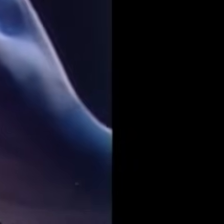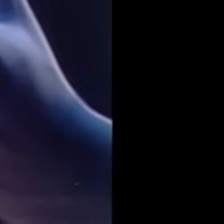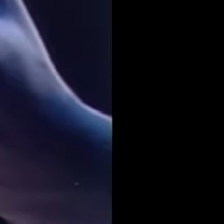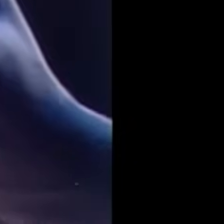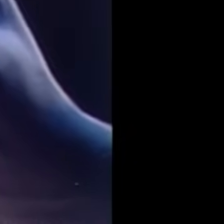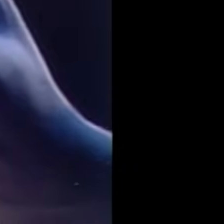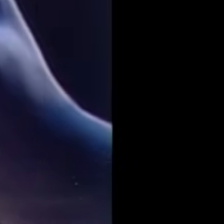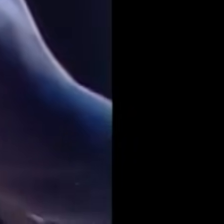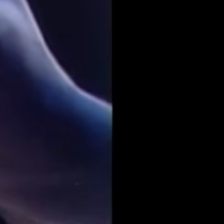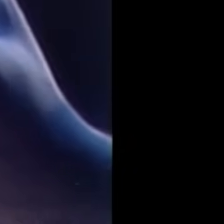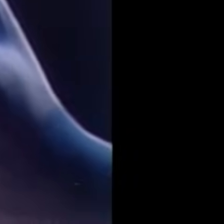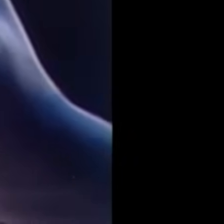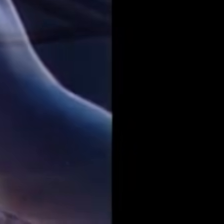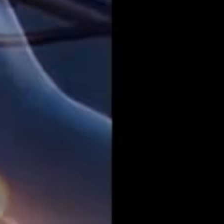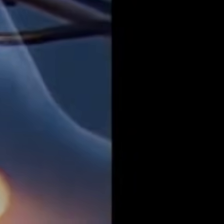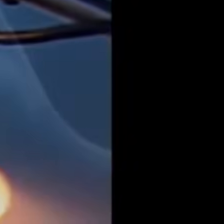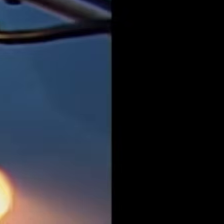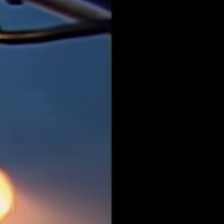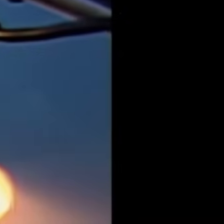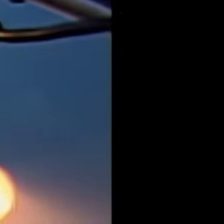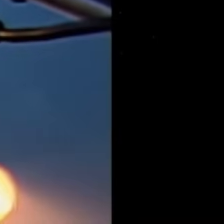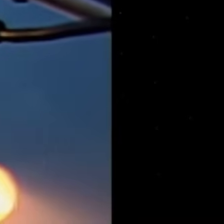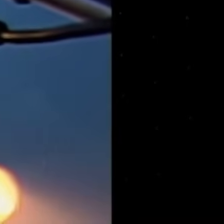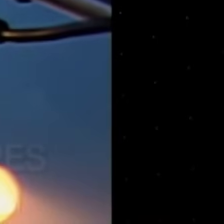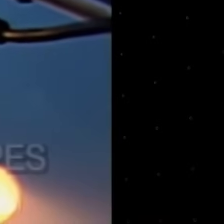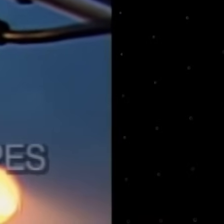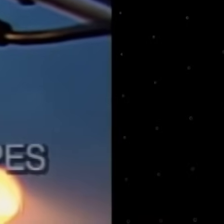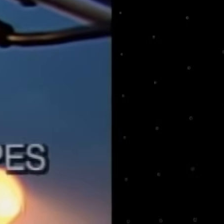Não foram gotas de sereno,